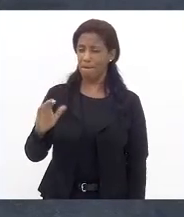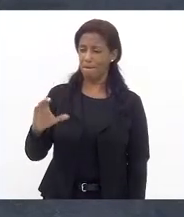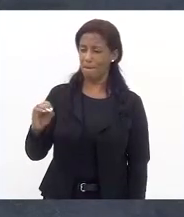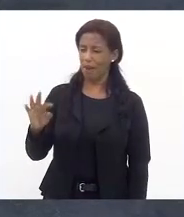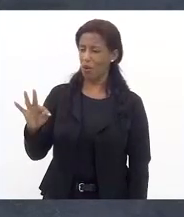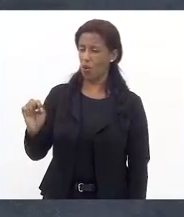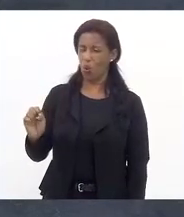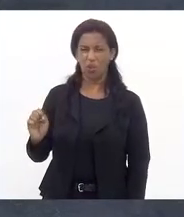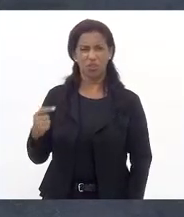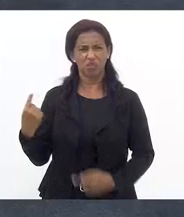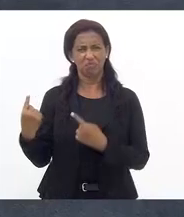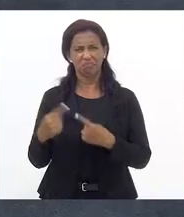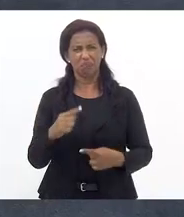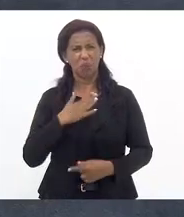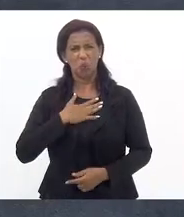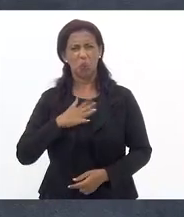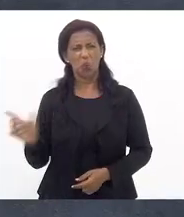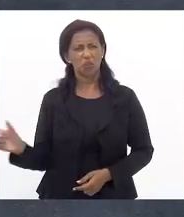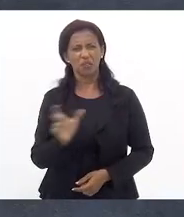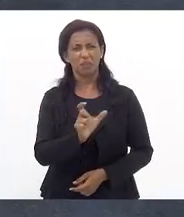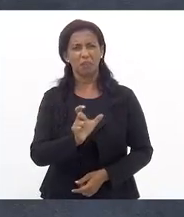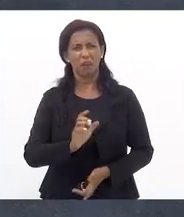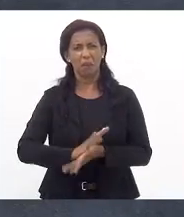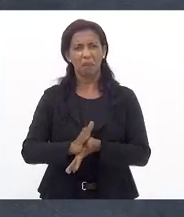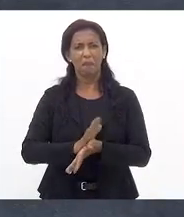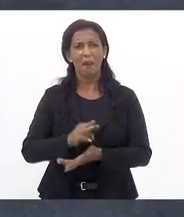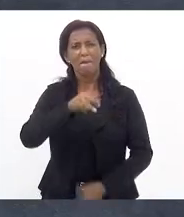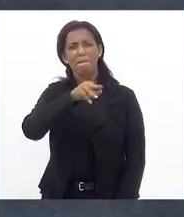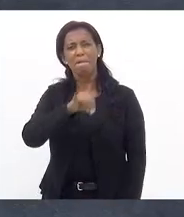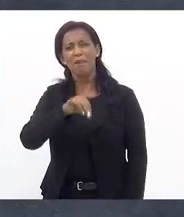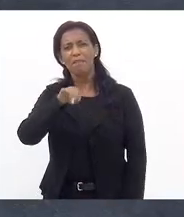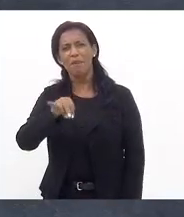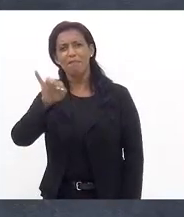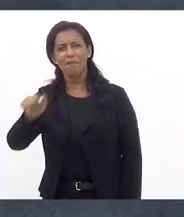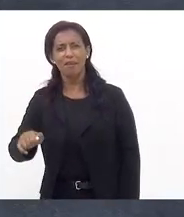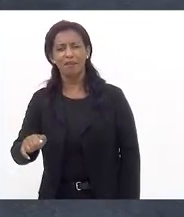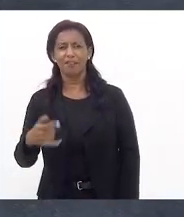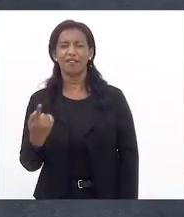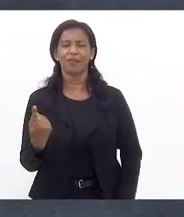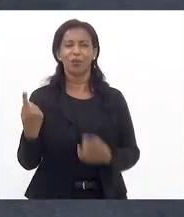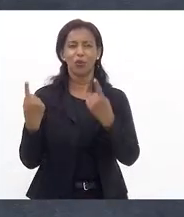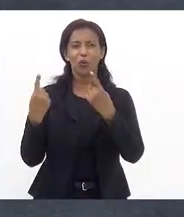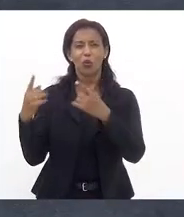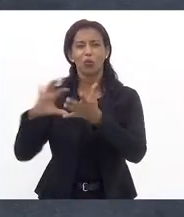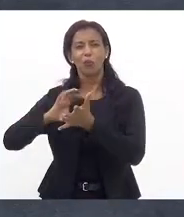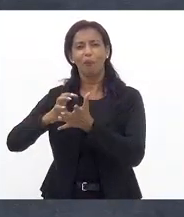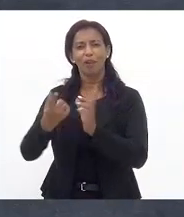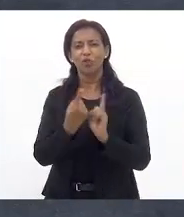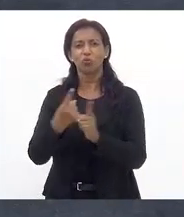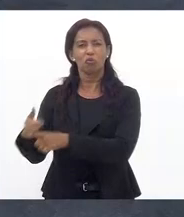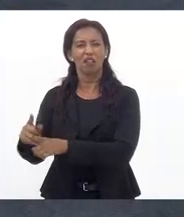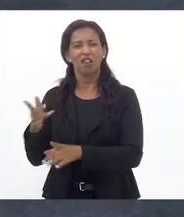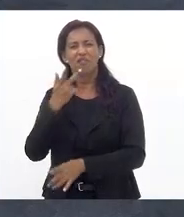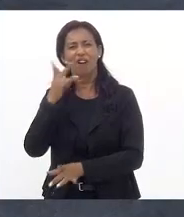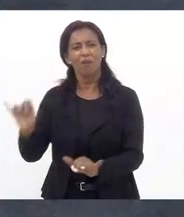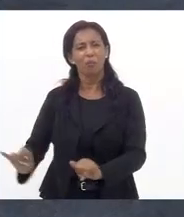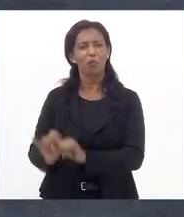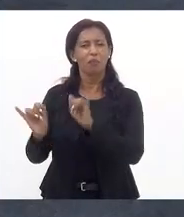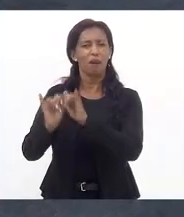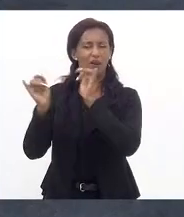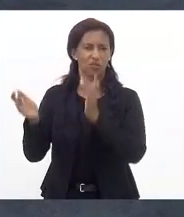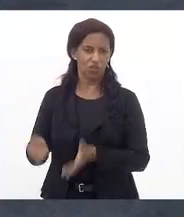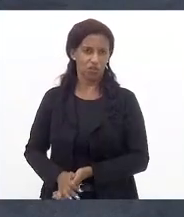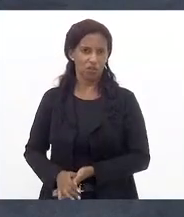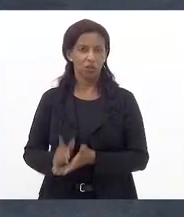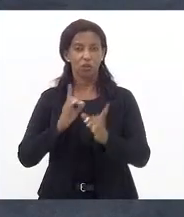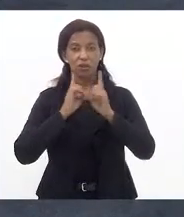de maldades, porque isso é uma balela, um mimimi da oposição, que não tem o que falar e ficar falando essa bobagem. O que a